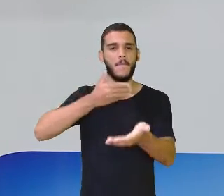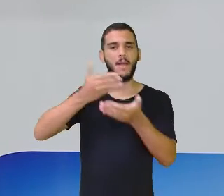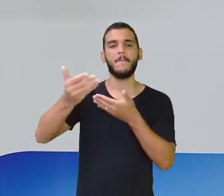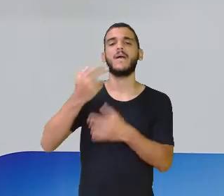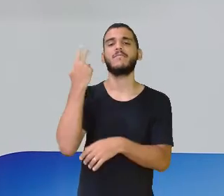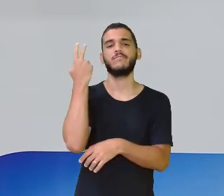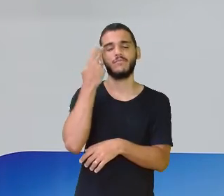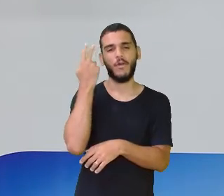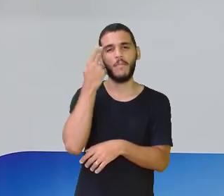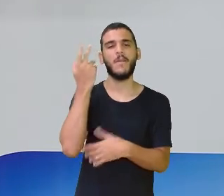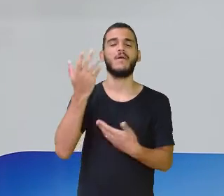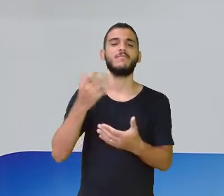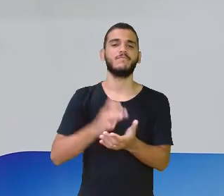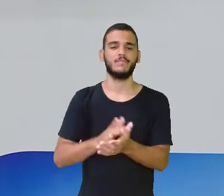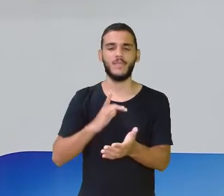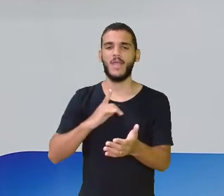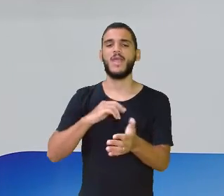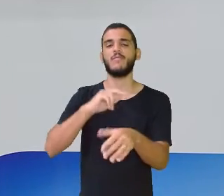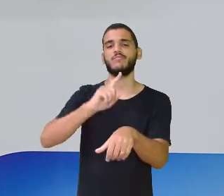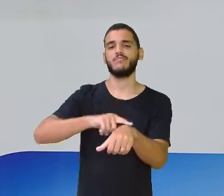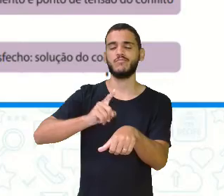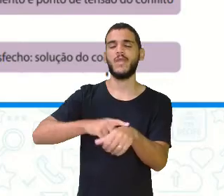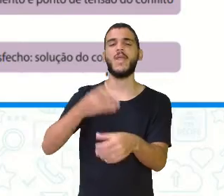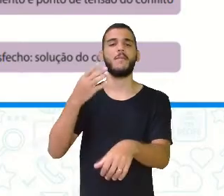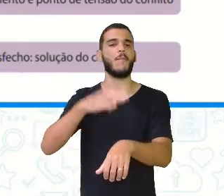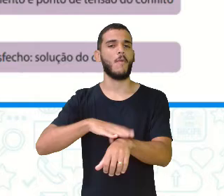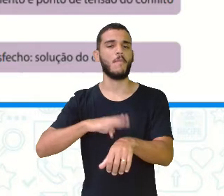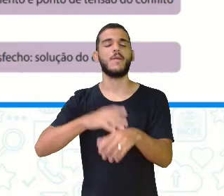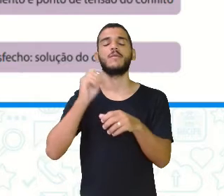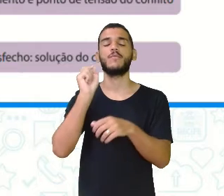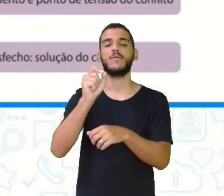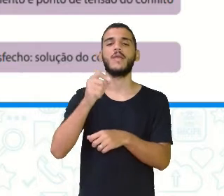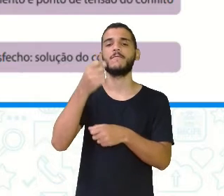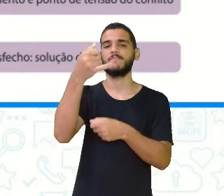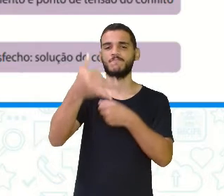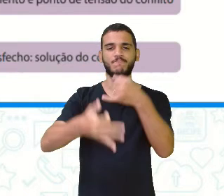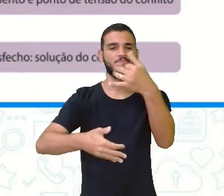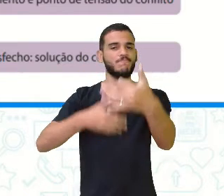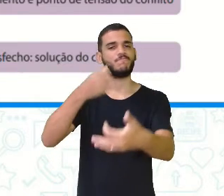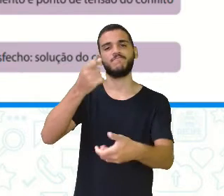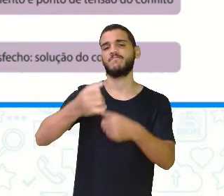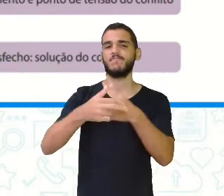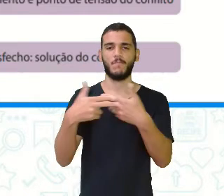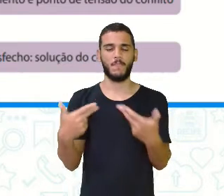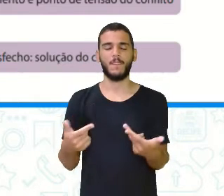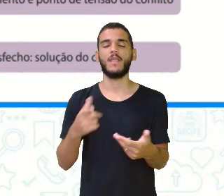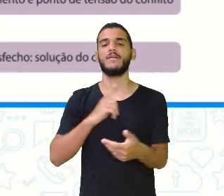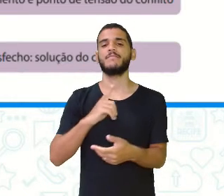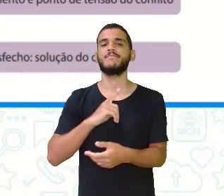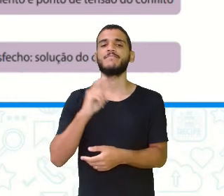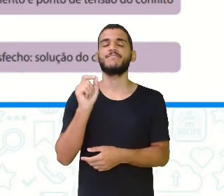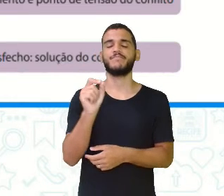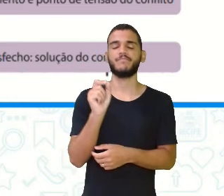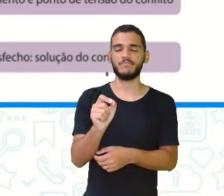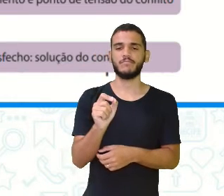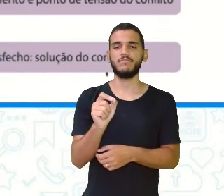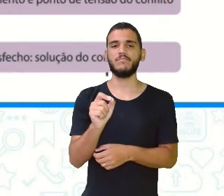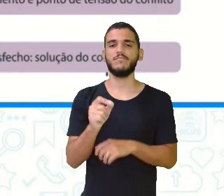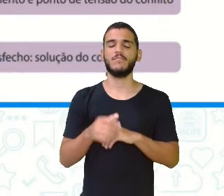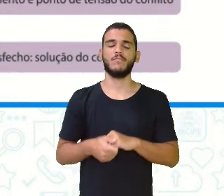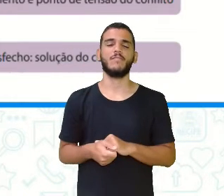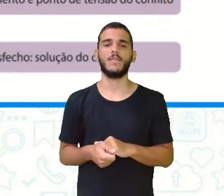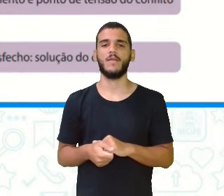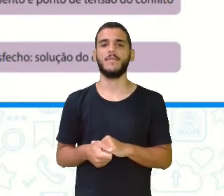tempo, é o elemento que retrata o momento em que ocorrem os fatos. Existe o tempo, não